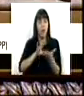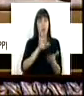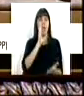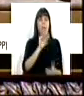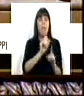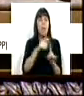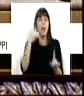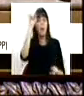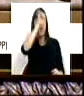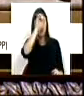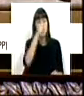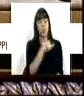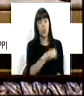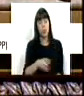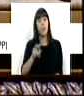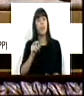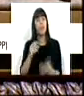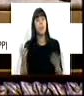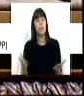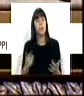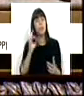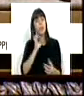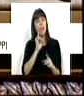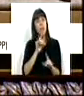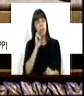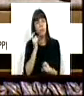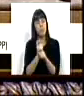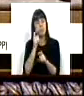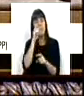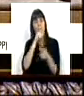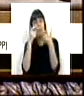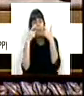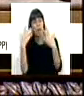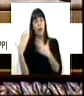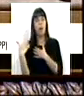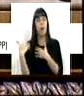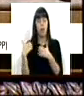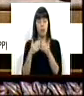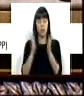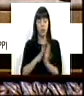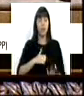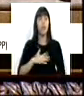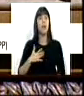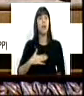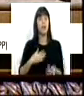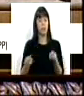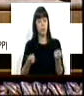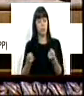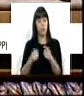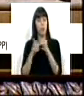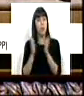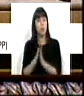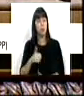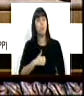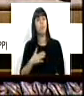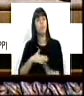BANIF em janeiro de 2013 e, portanto, importa apurar as responsabilidades de todas as entidades governativas e de todas